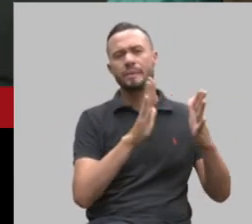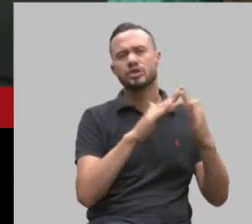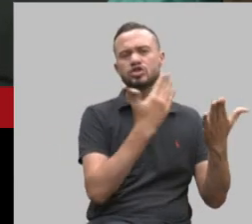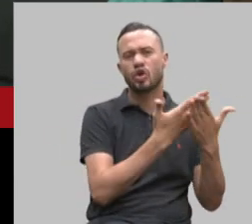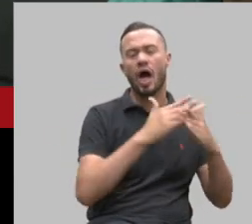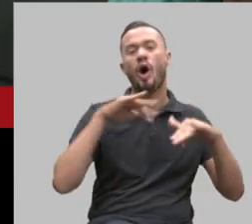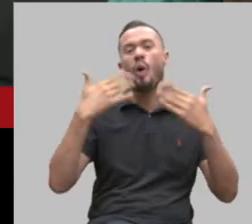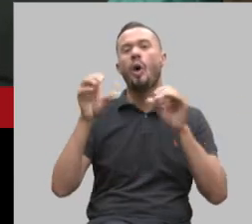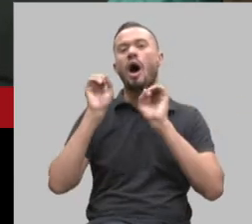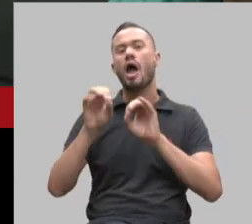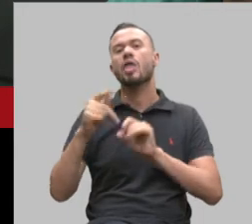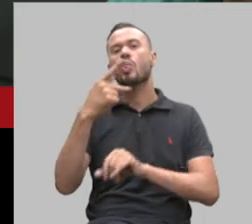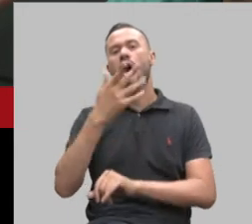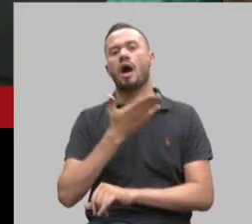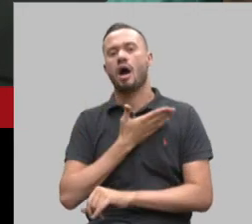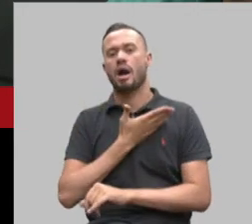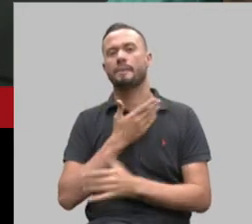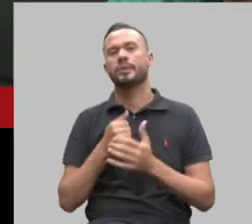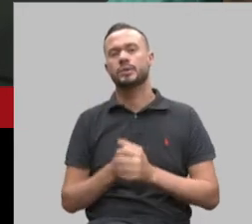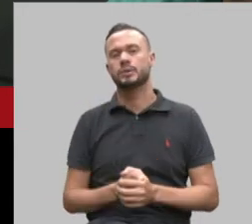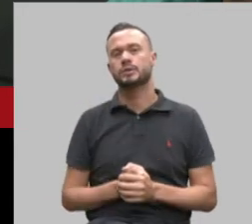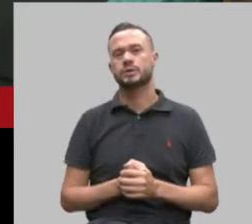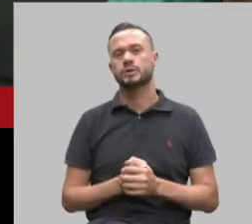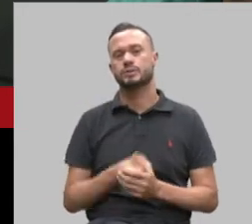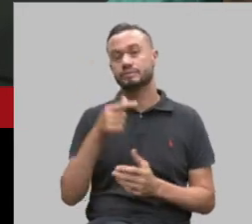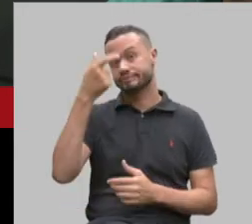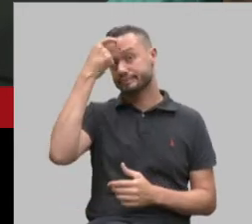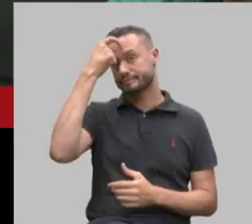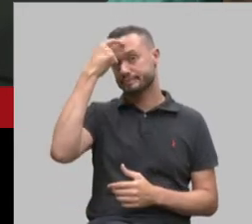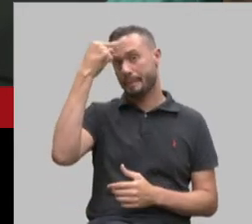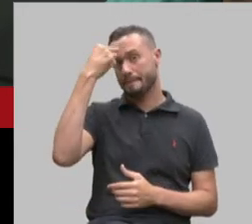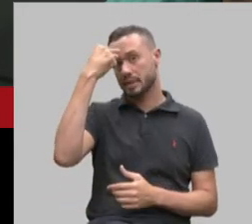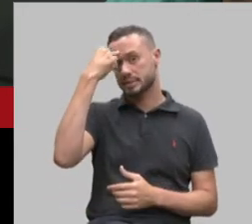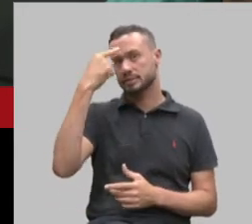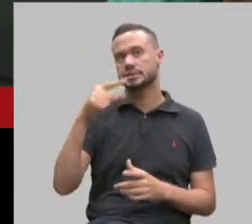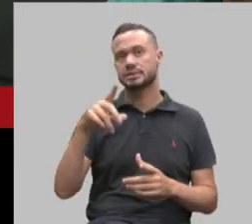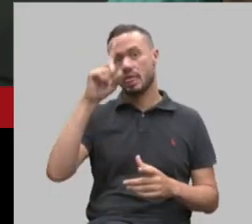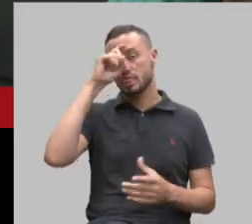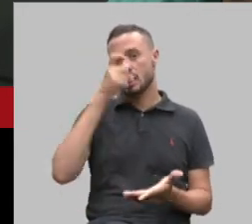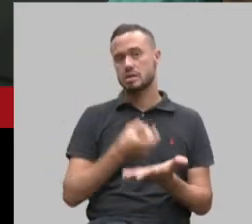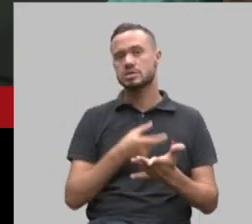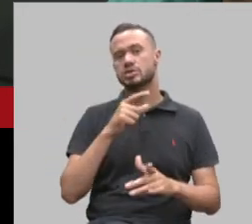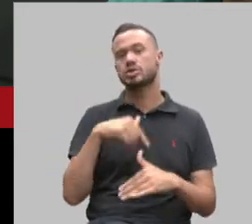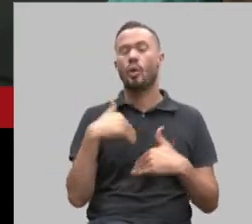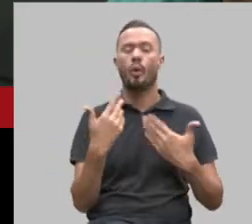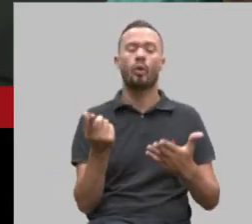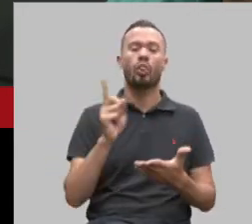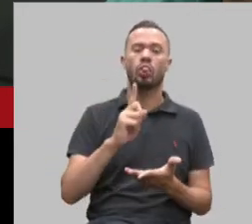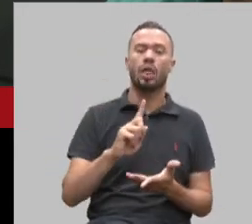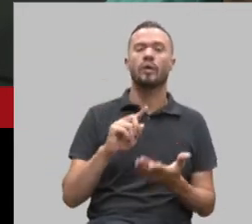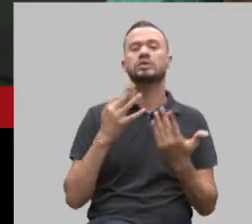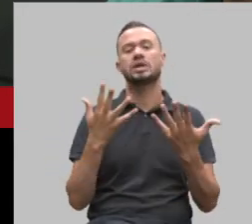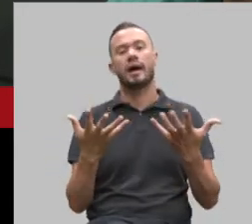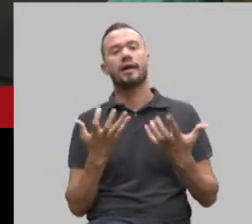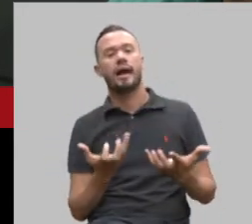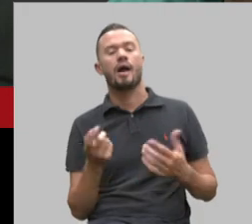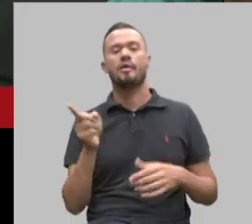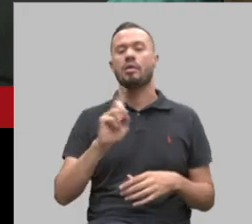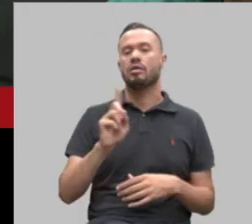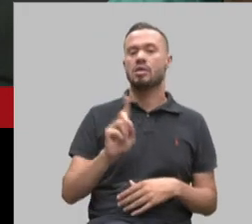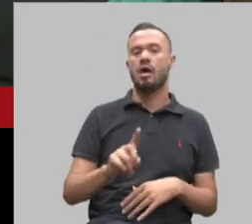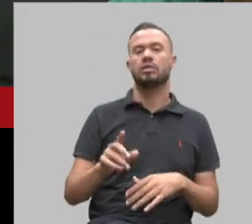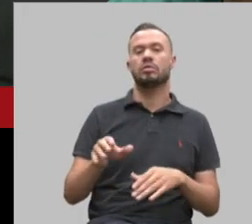colegas de vocês agora cabeça de vocês decidir ou não proporcionar pros colegas de vocês